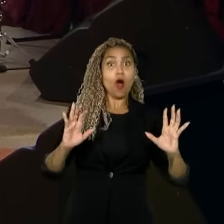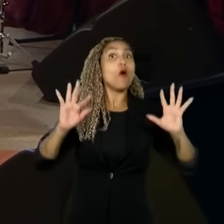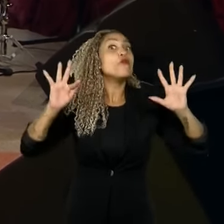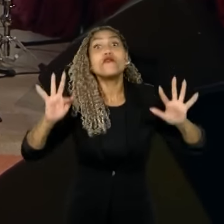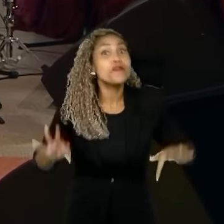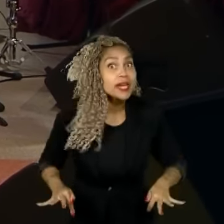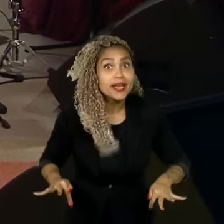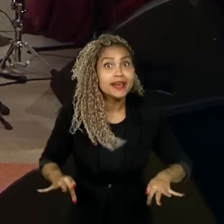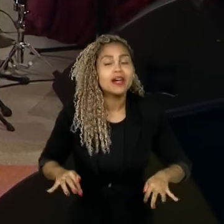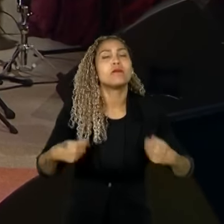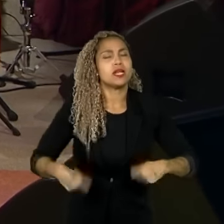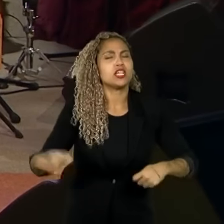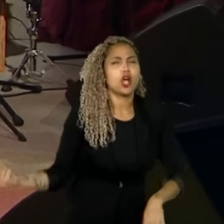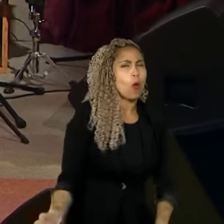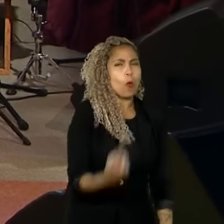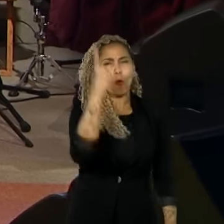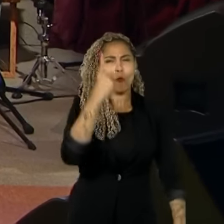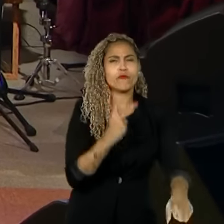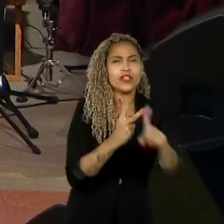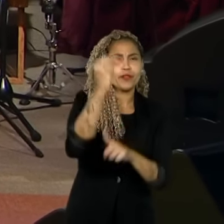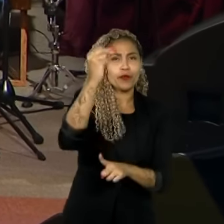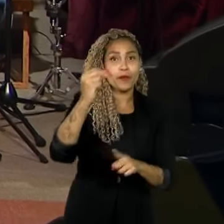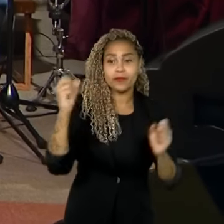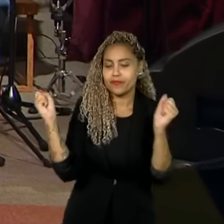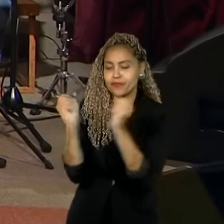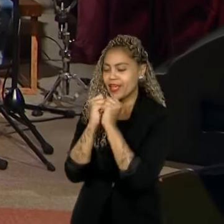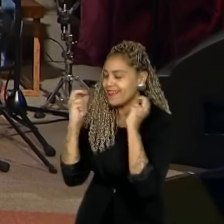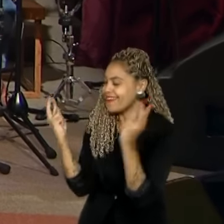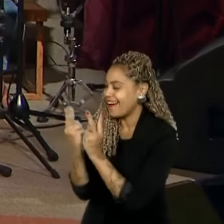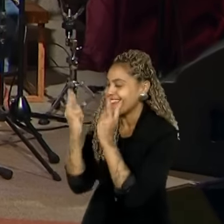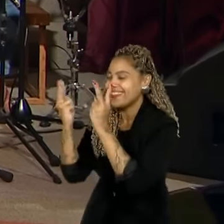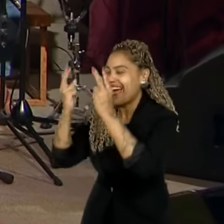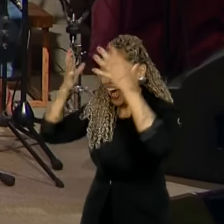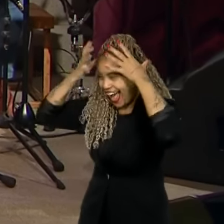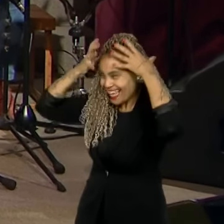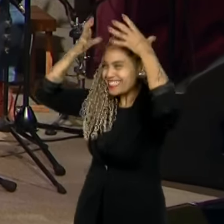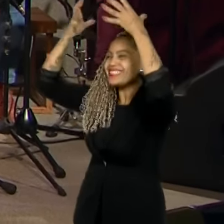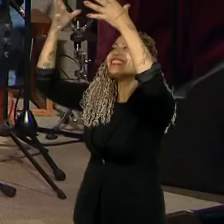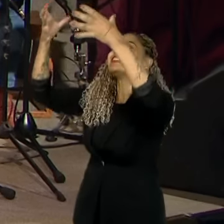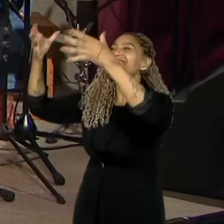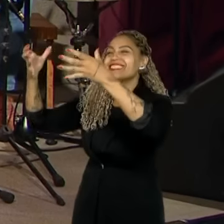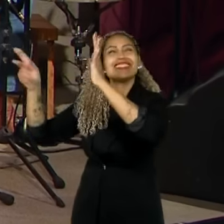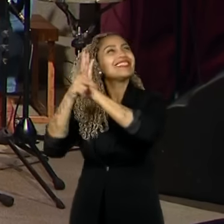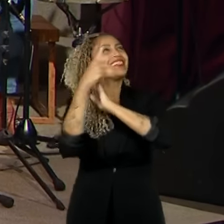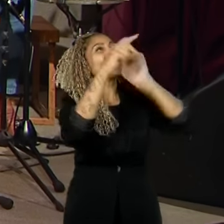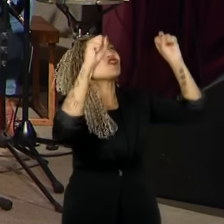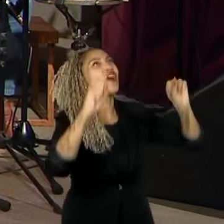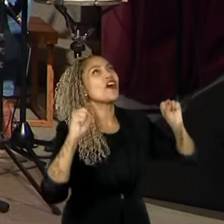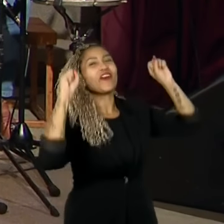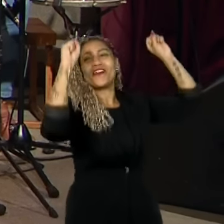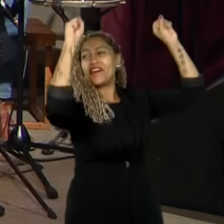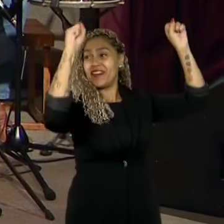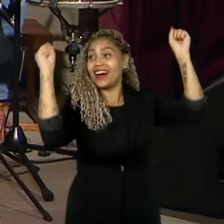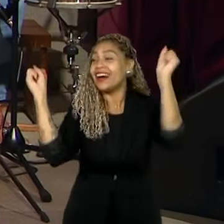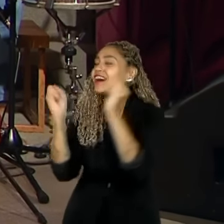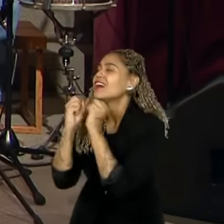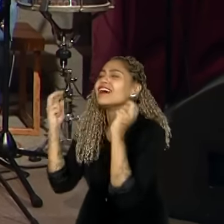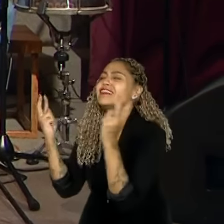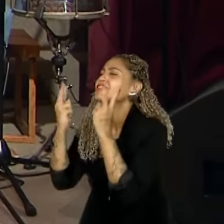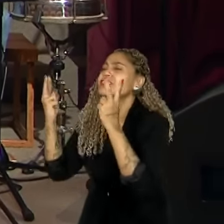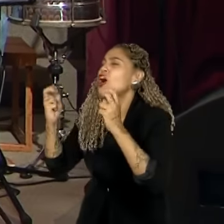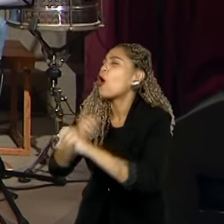um vencedor, Iansã virou rainha da coroa de Xangô. Mas Iansã,